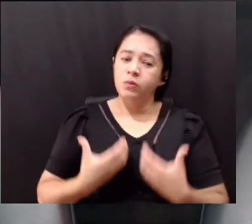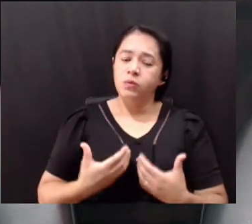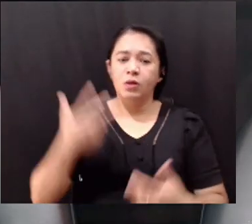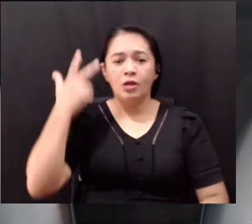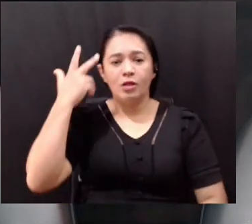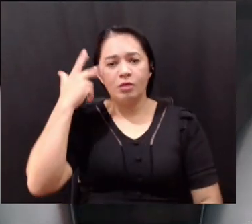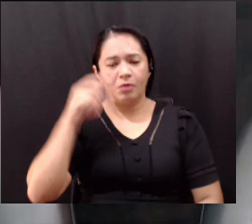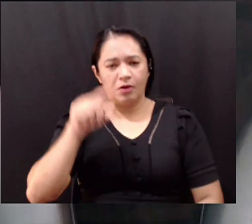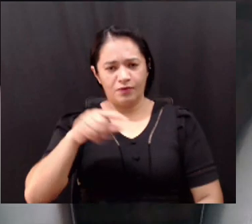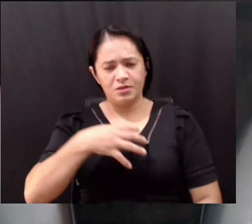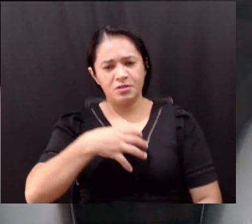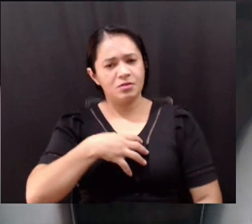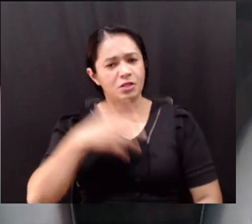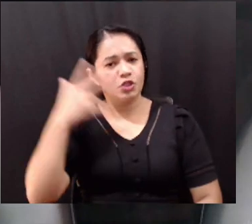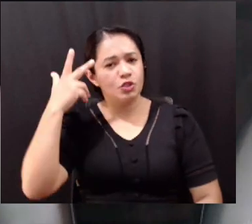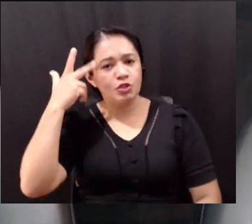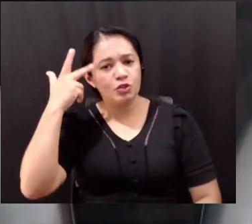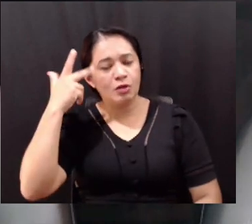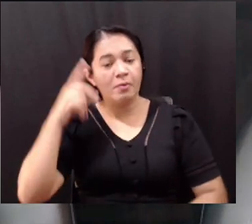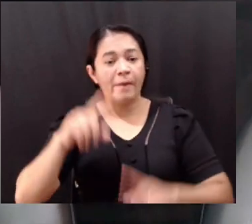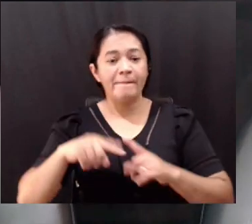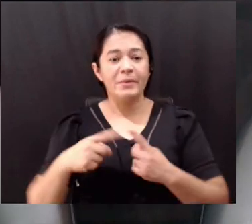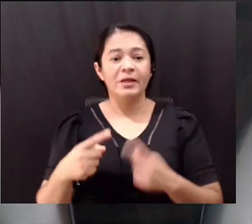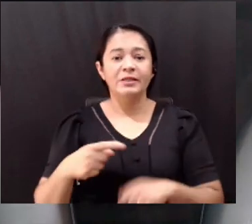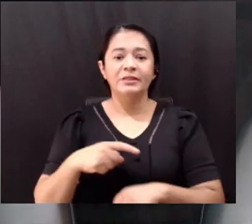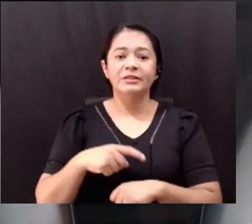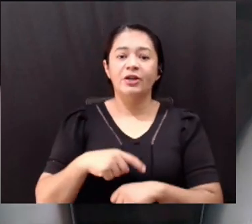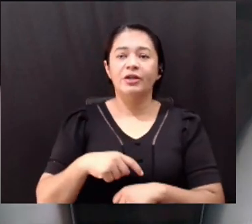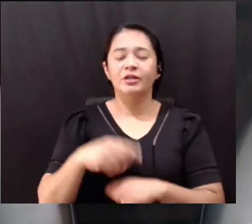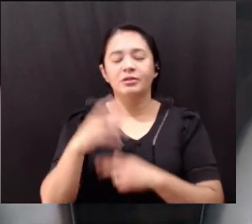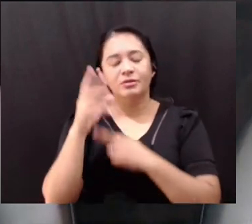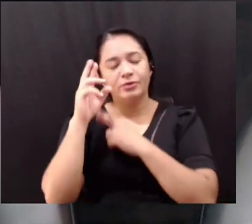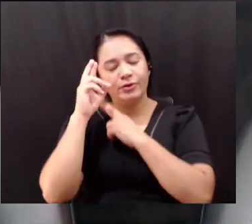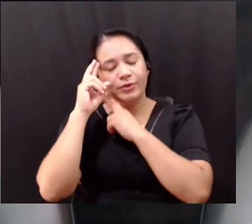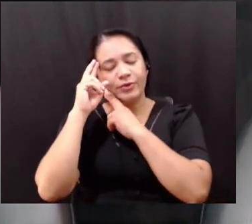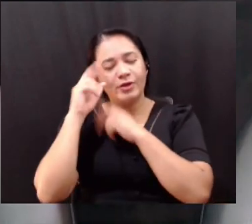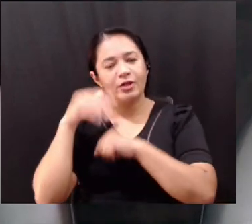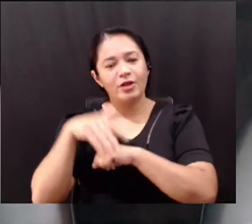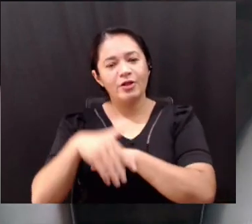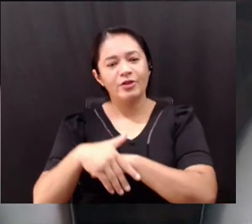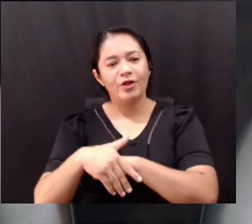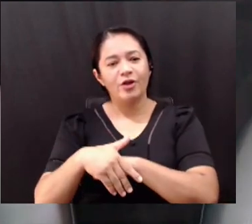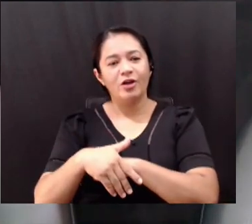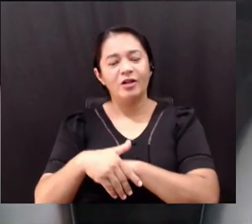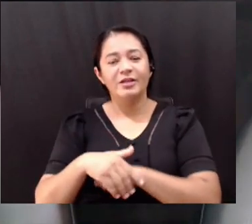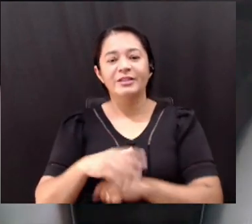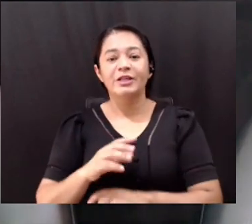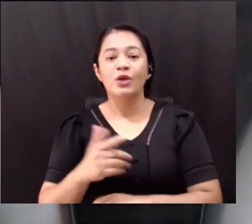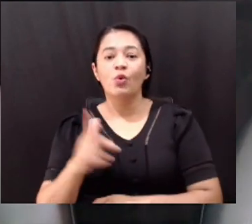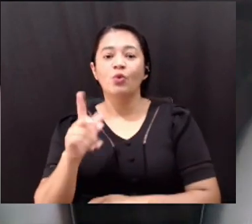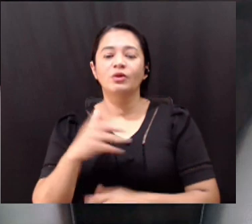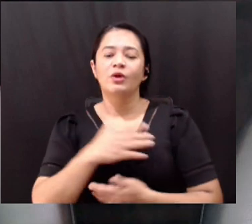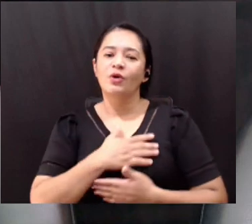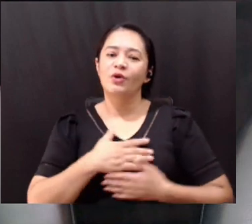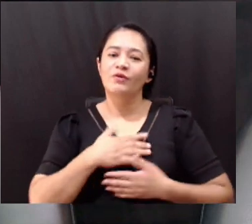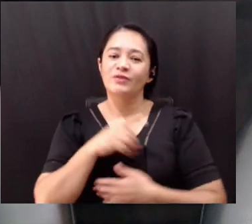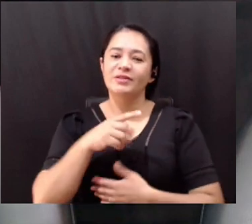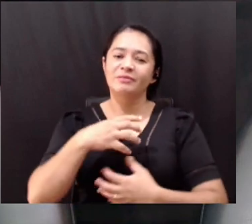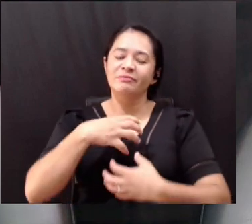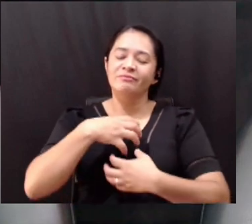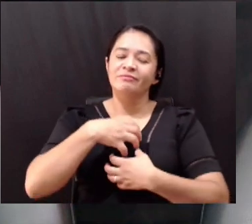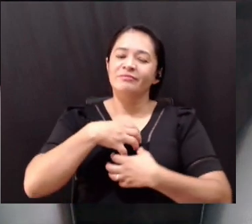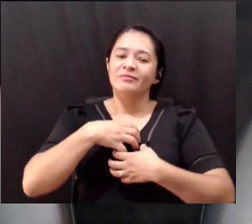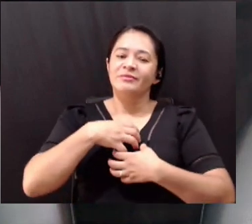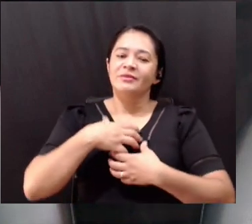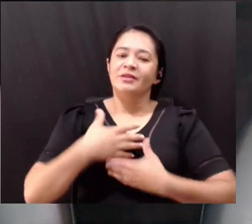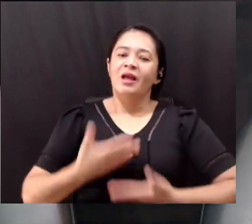sim. mas que quando você tem uma noite de descanso, quando você tem algo que seja gostoso, você se sente abastecido. Exato. No